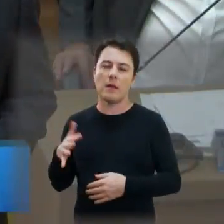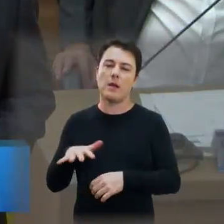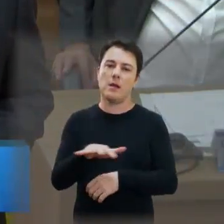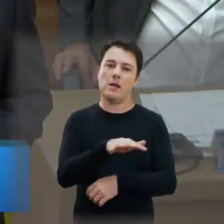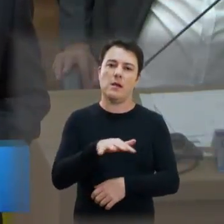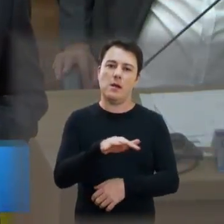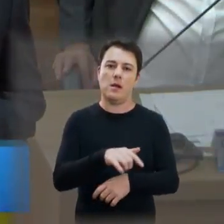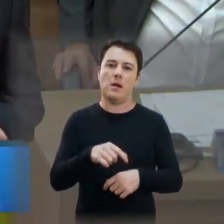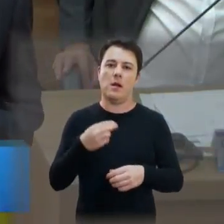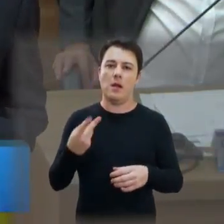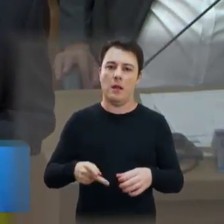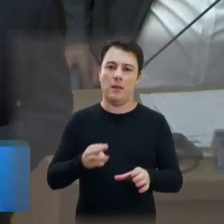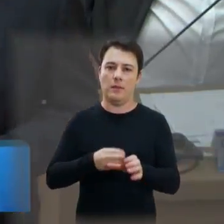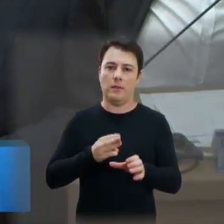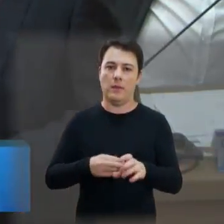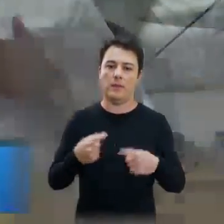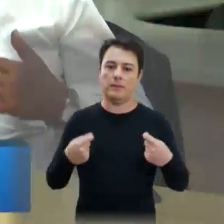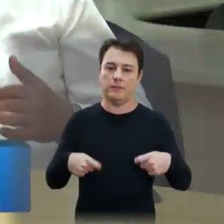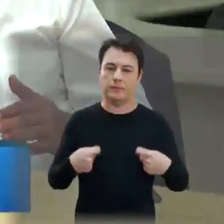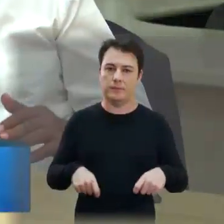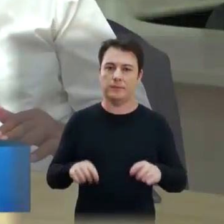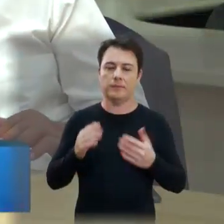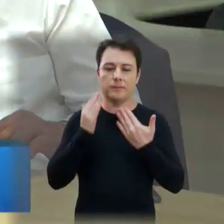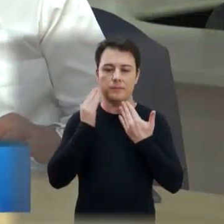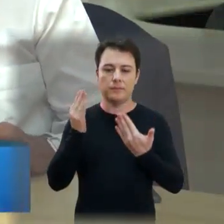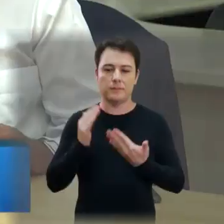tem precisado bastante. Nossa gratidão.